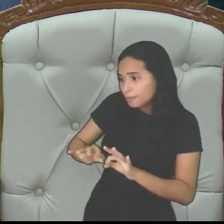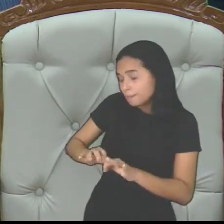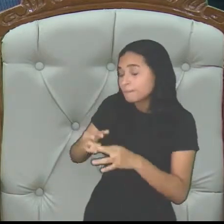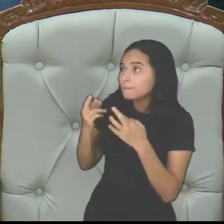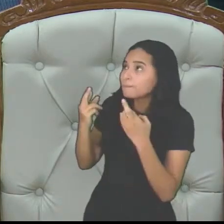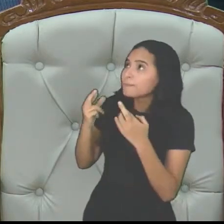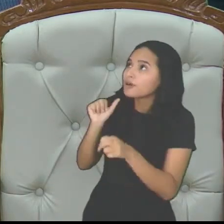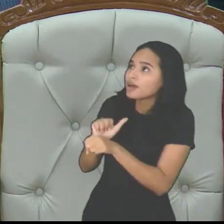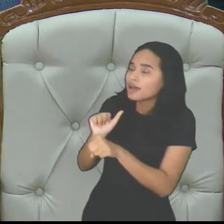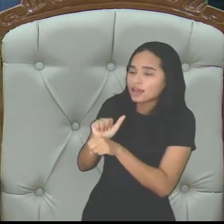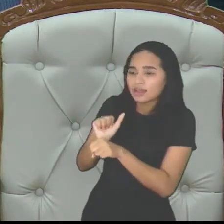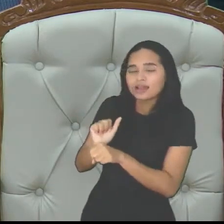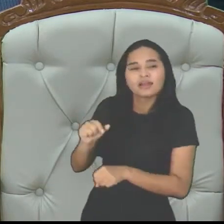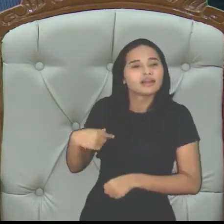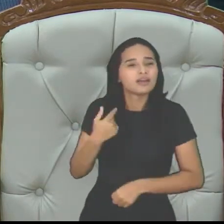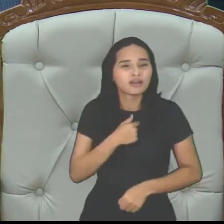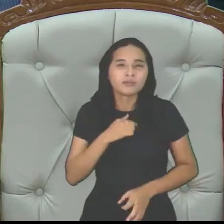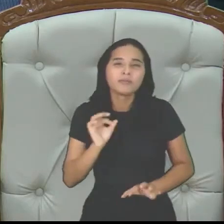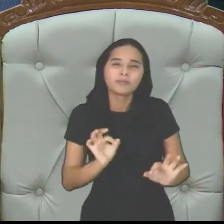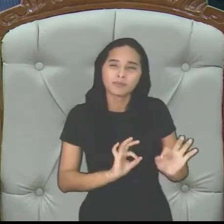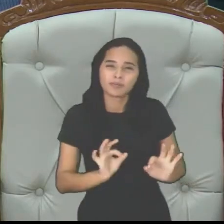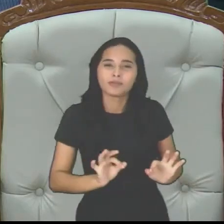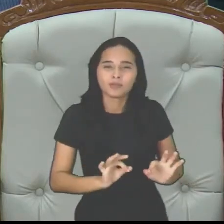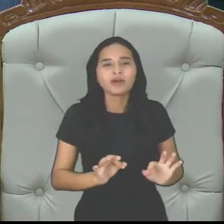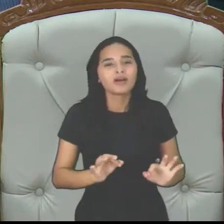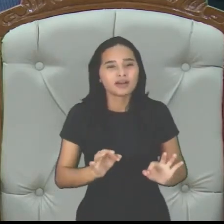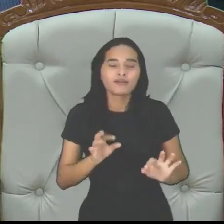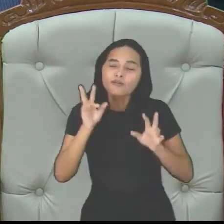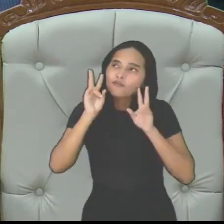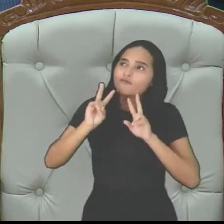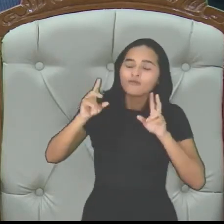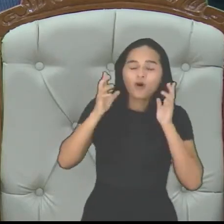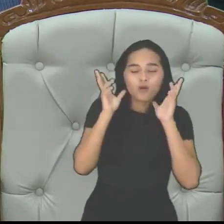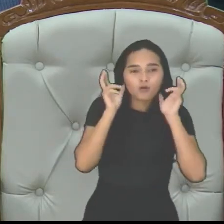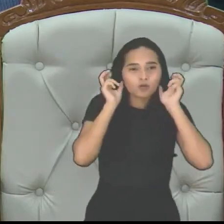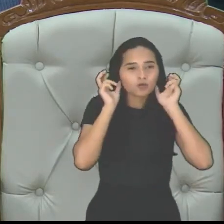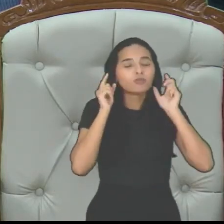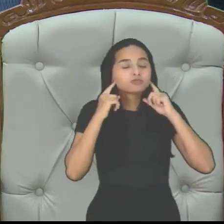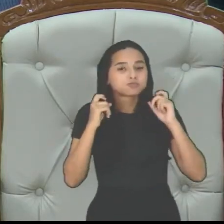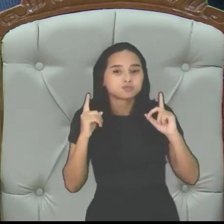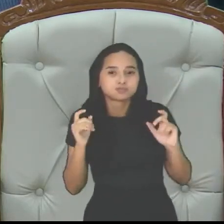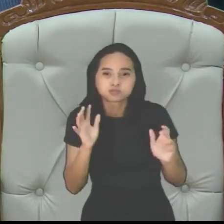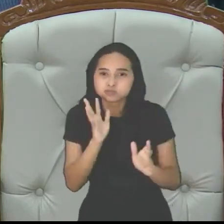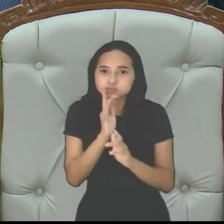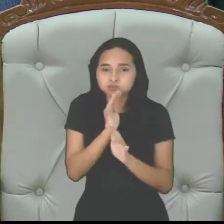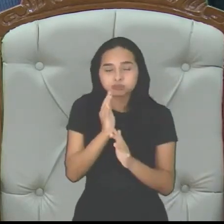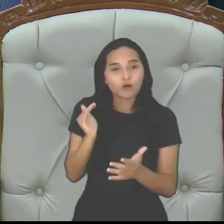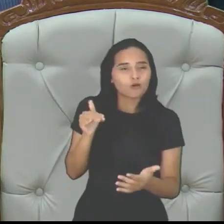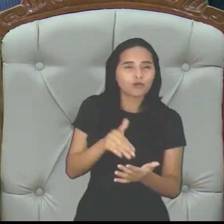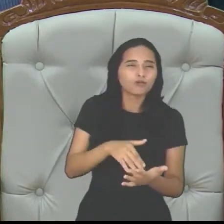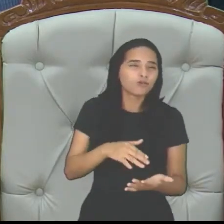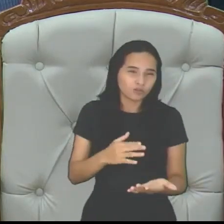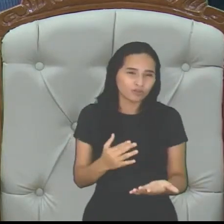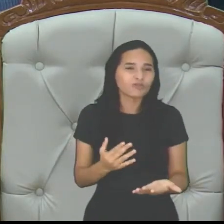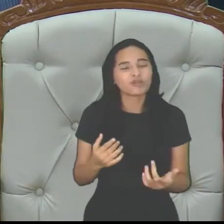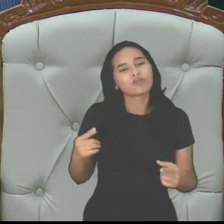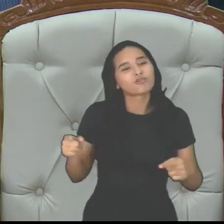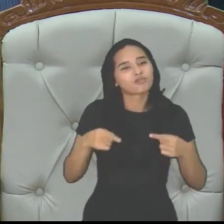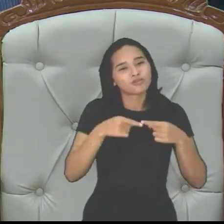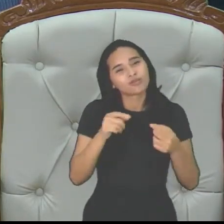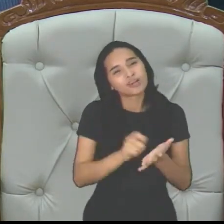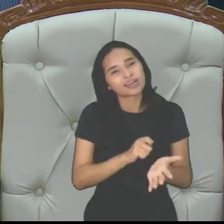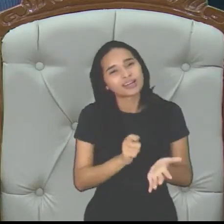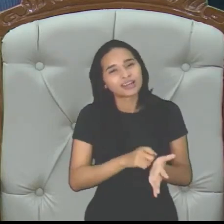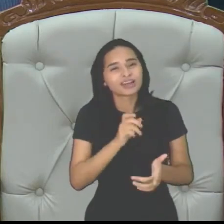expectativa para nós estarmos preparados para ouvirmos o toque da última trombeta, para que, segundo ele escrevendo aos